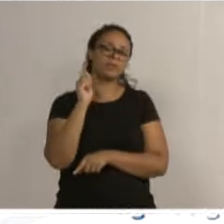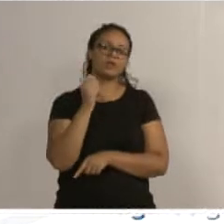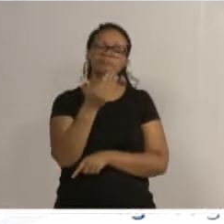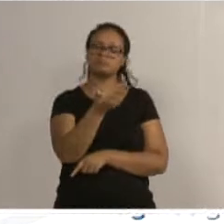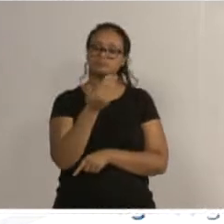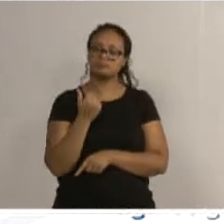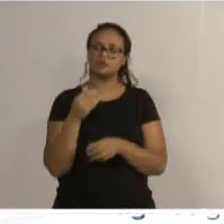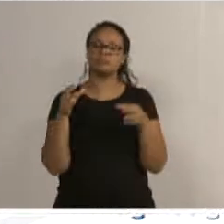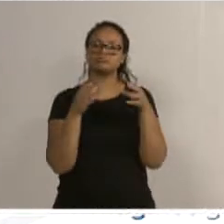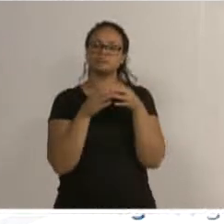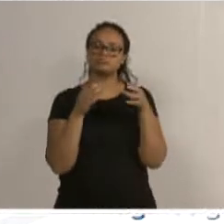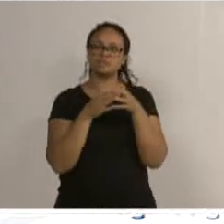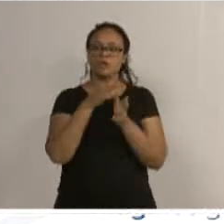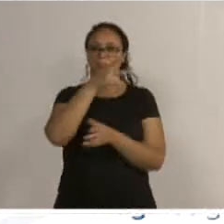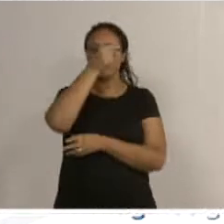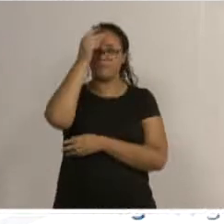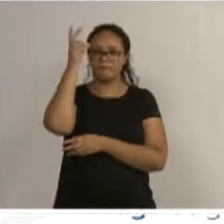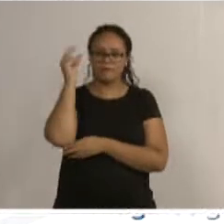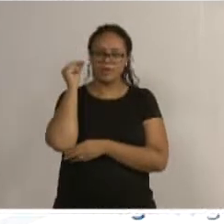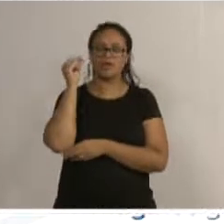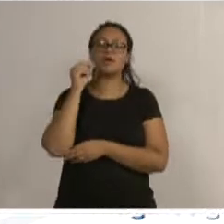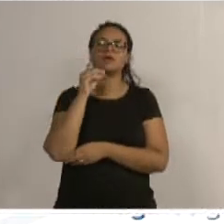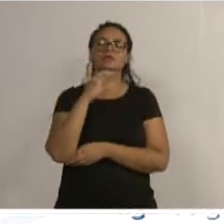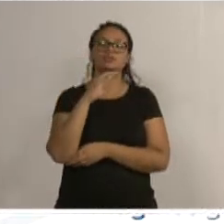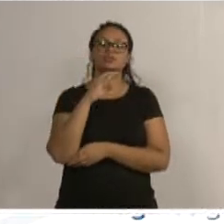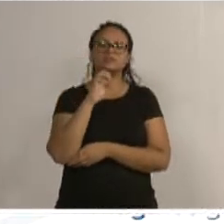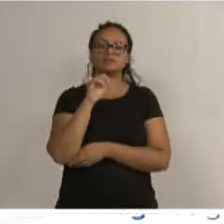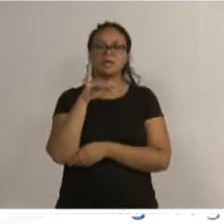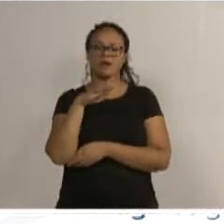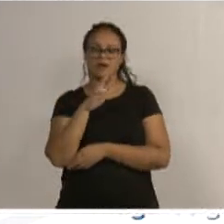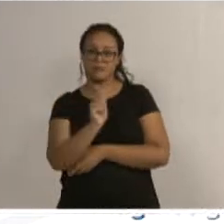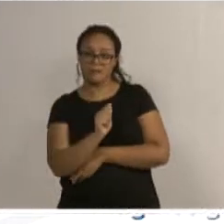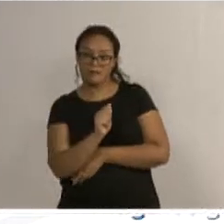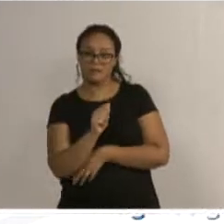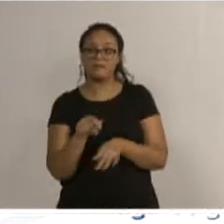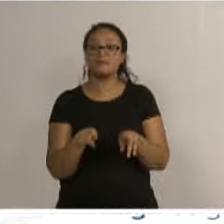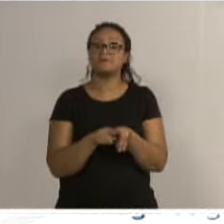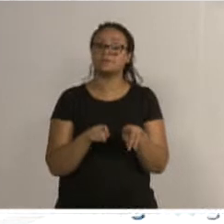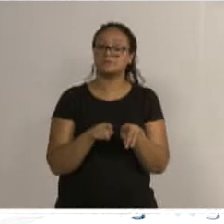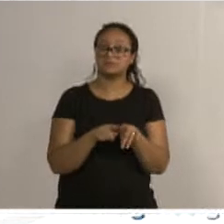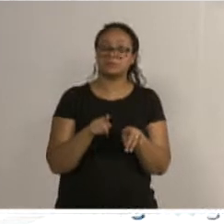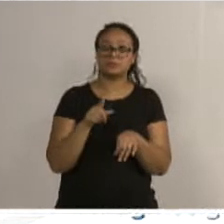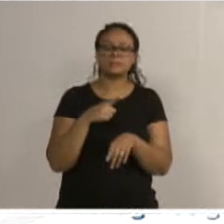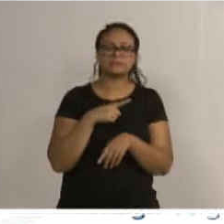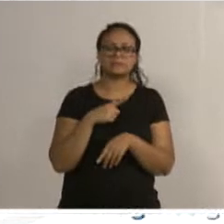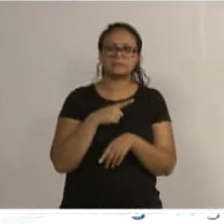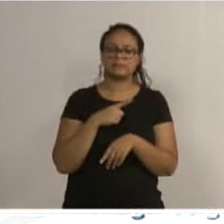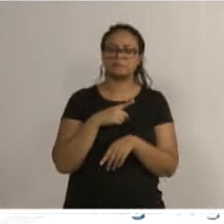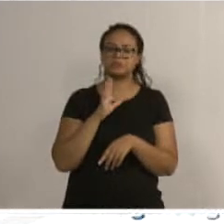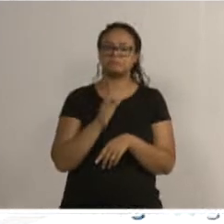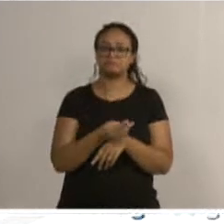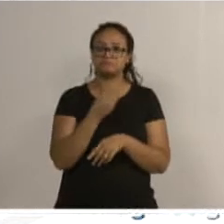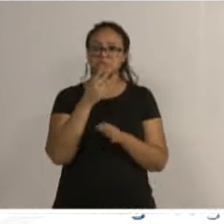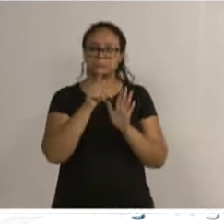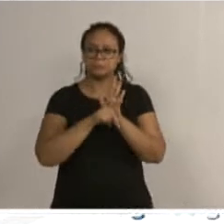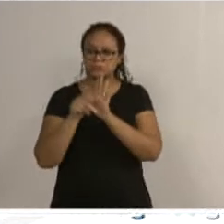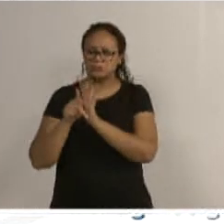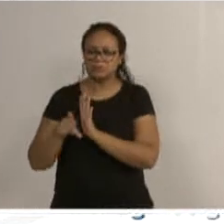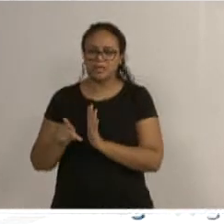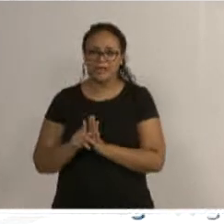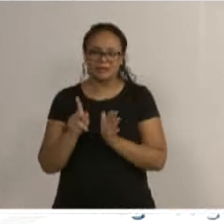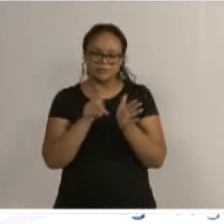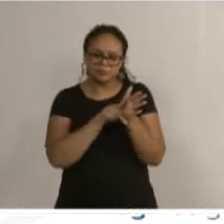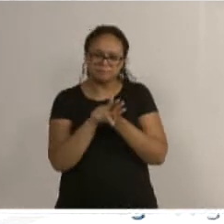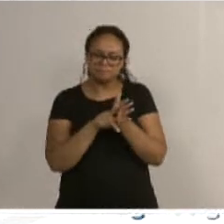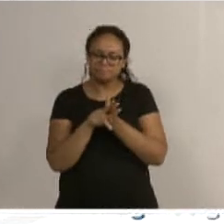de técnicos e prefeitos do Ceará, onde eles têm 3 consórcios em andamento e eles vêm saber como é que nós funcionamos, como